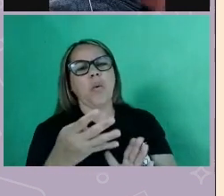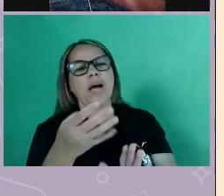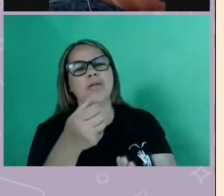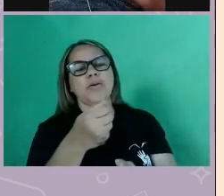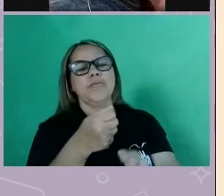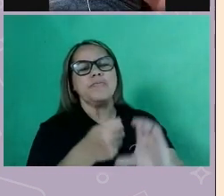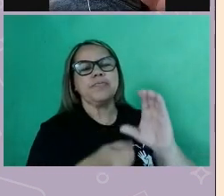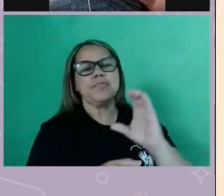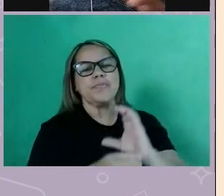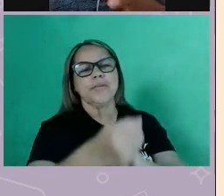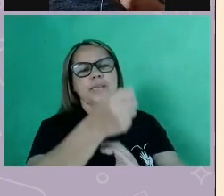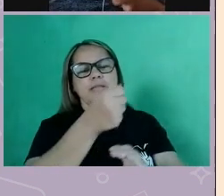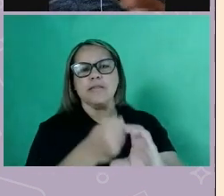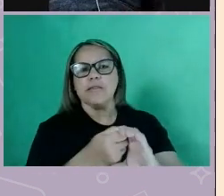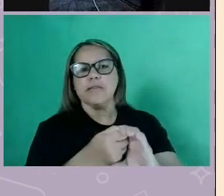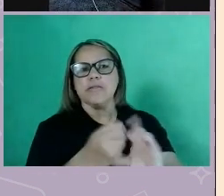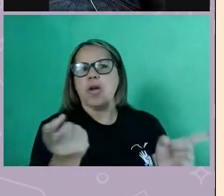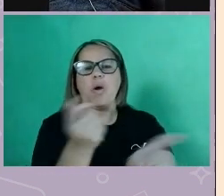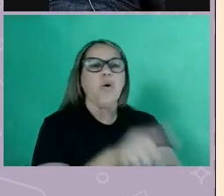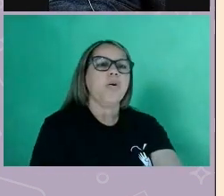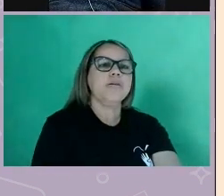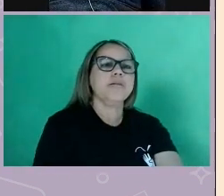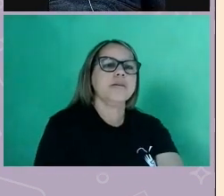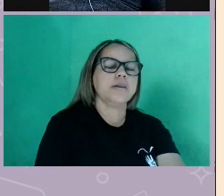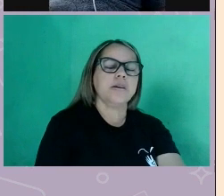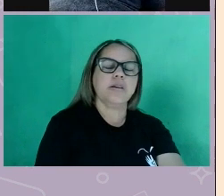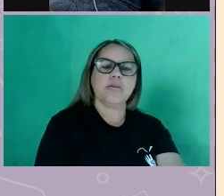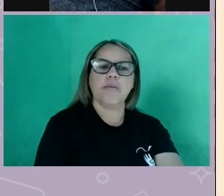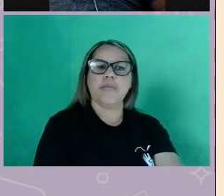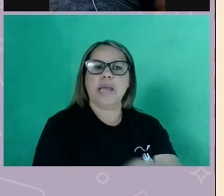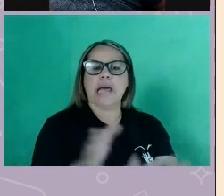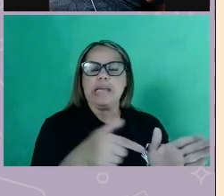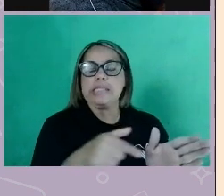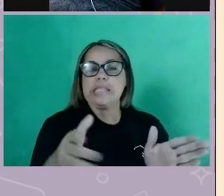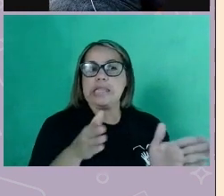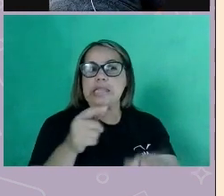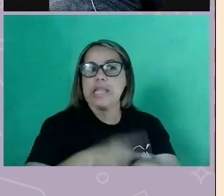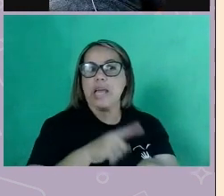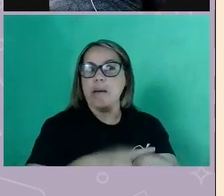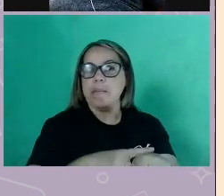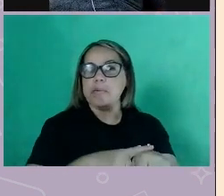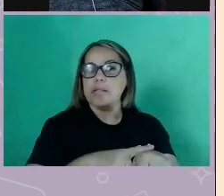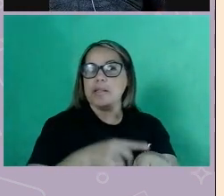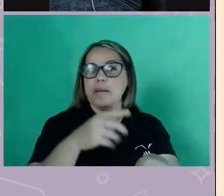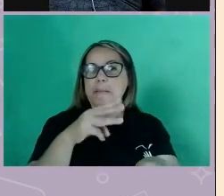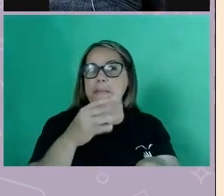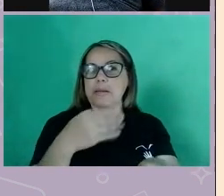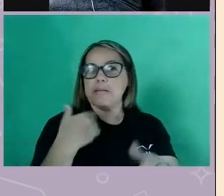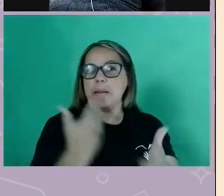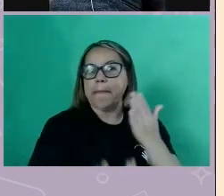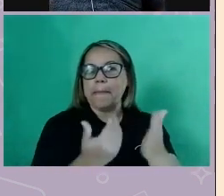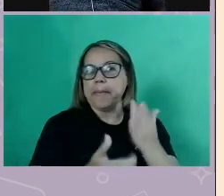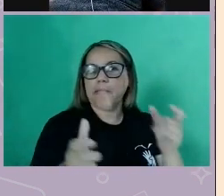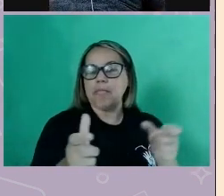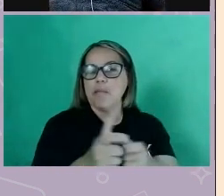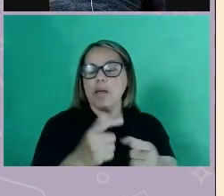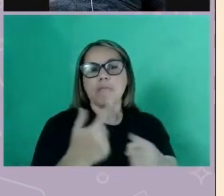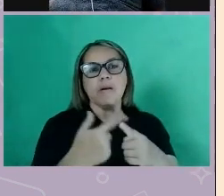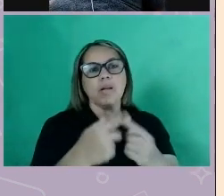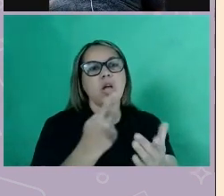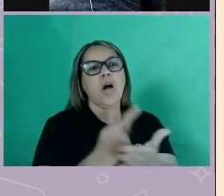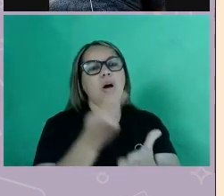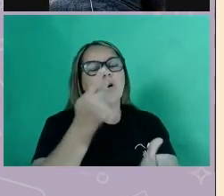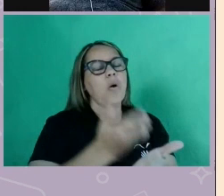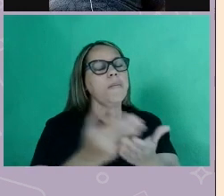contrário aí o mito está perdendo força porque a filosofia está começando período clássico da história da